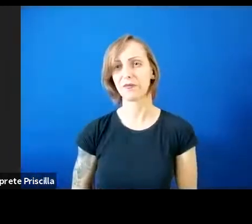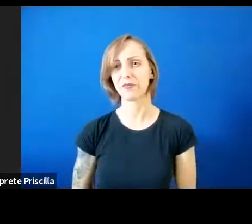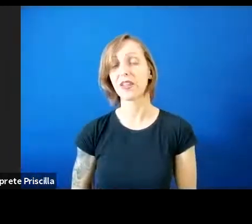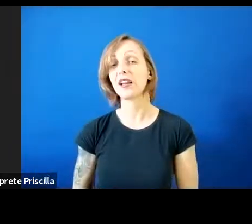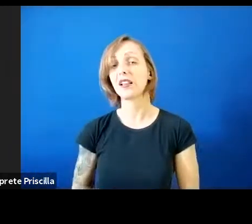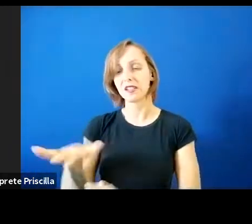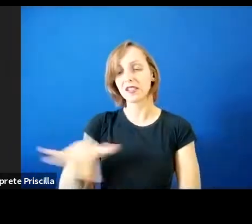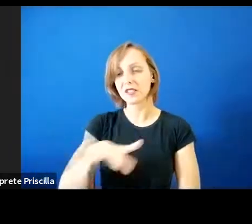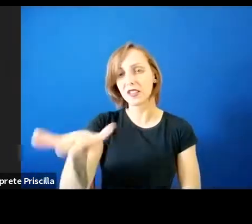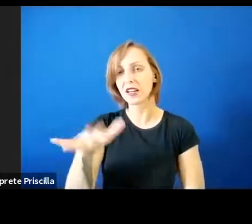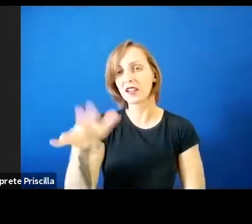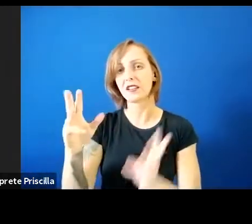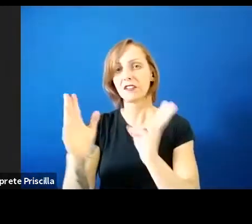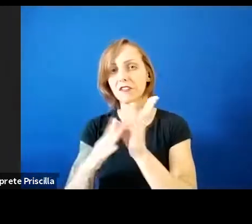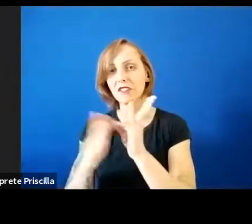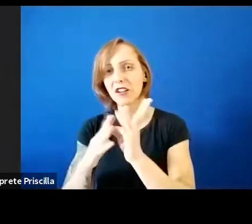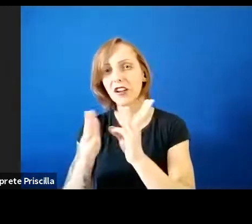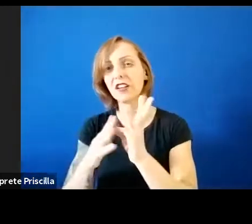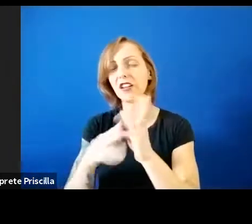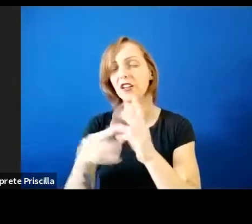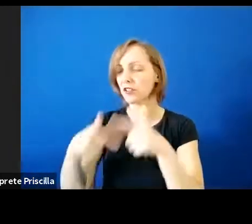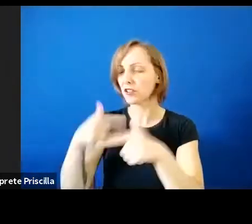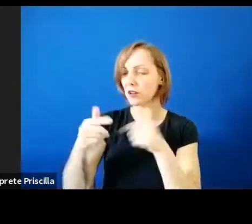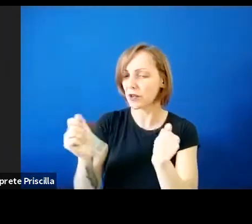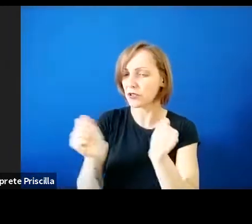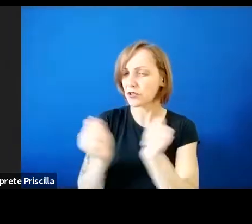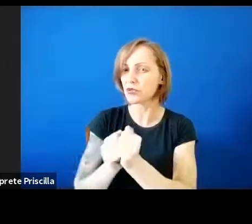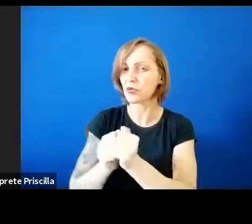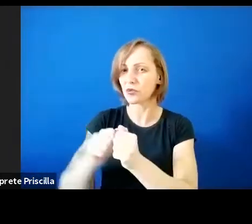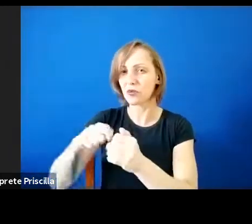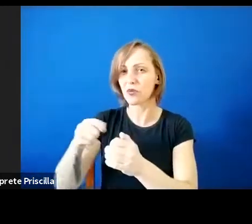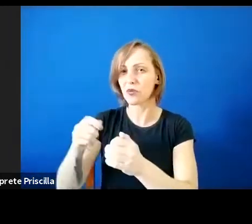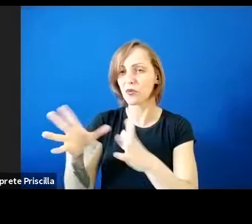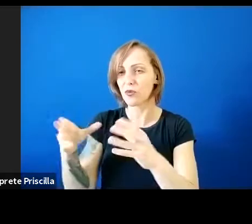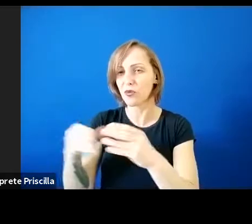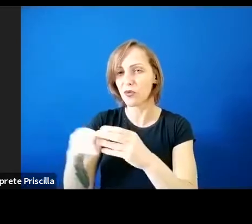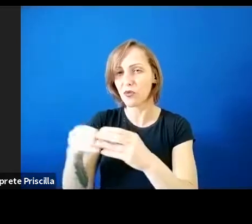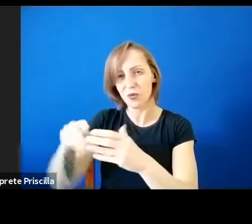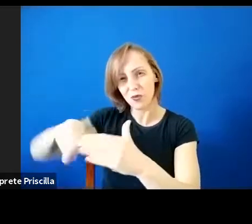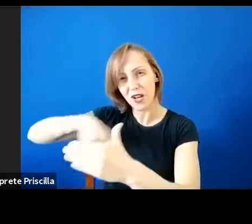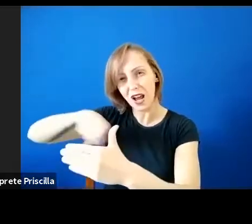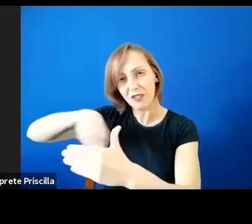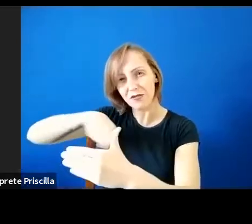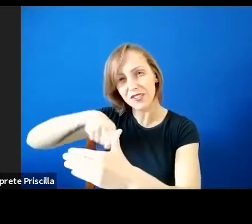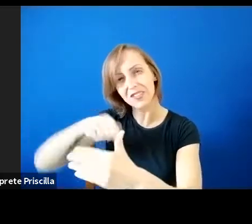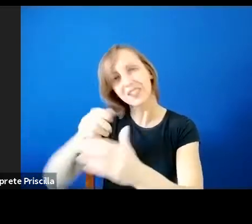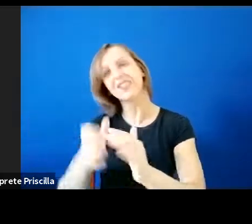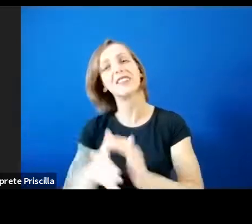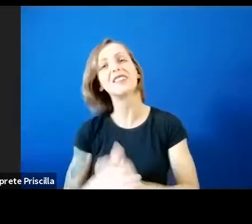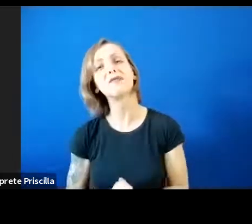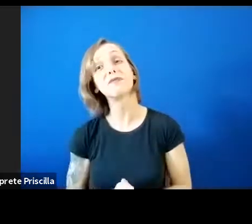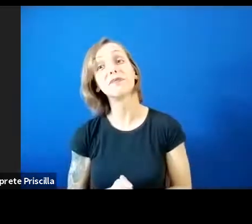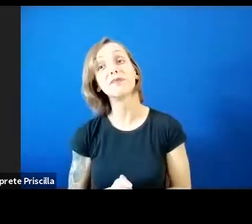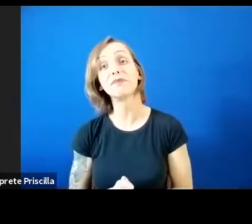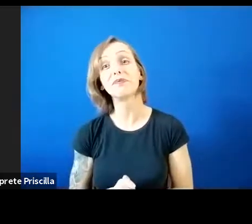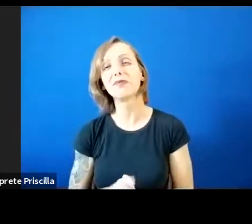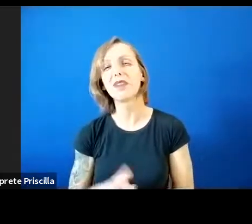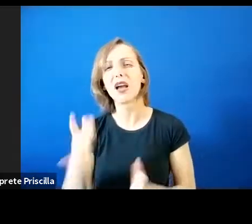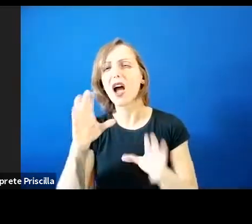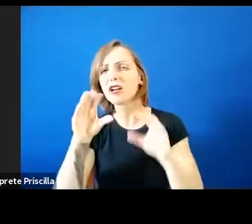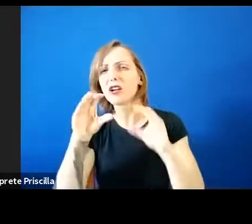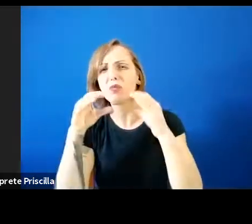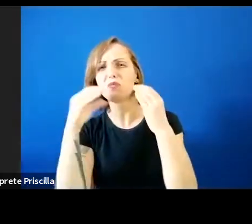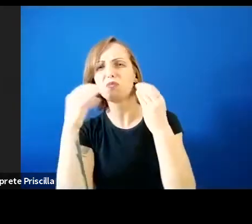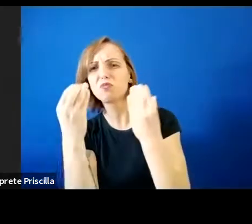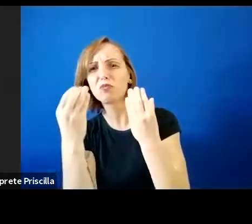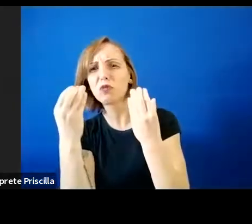trabalhando na cozinha lá com o amigo Felipe. E aí, naquele dia, naquele evento, que era um congresso, um encontro indígena